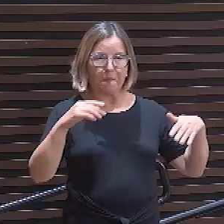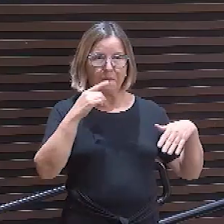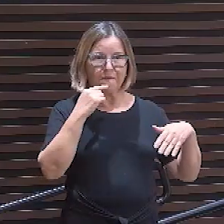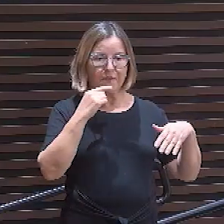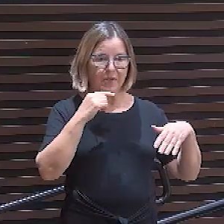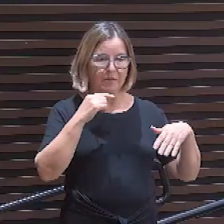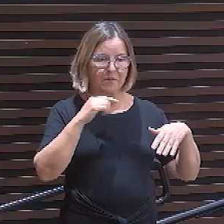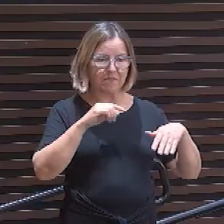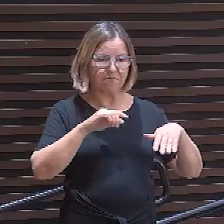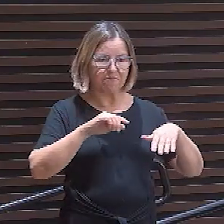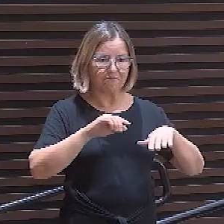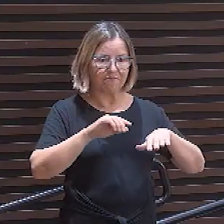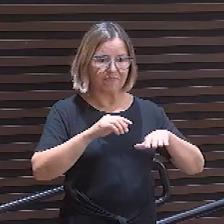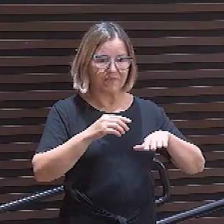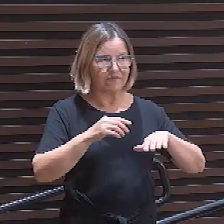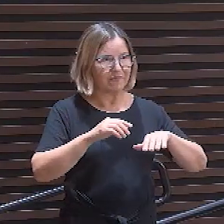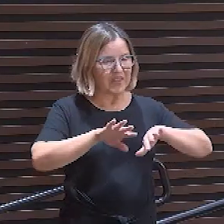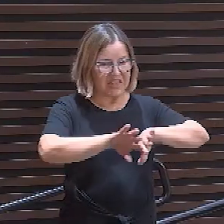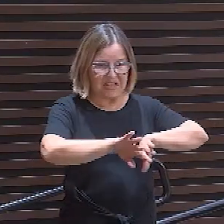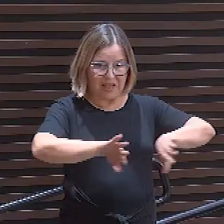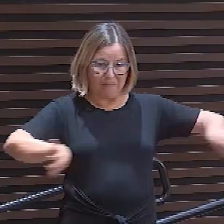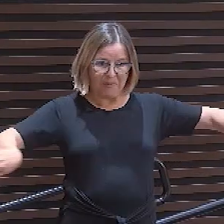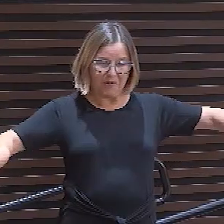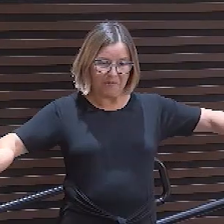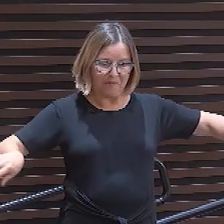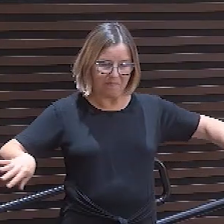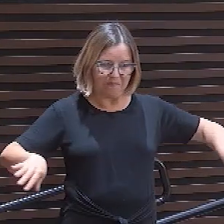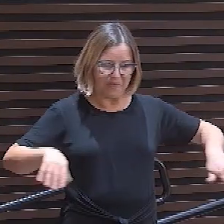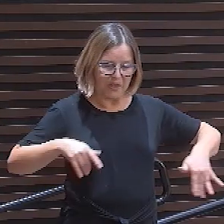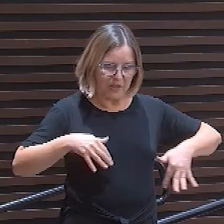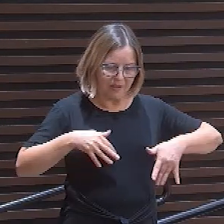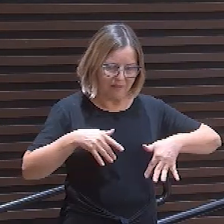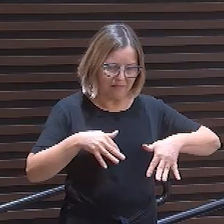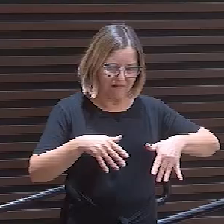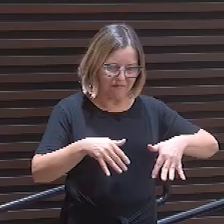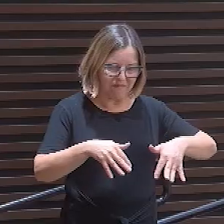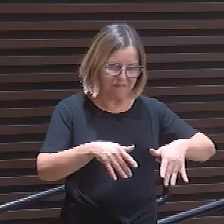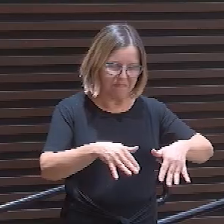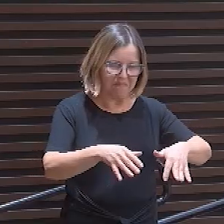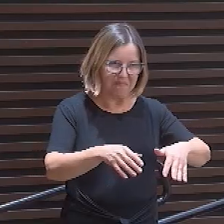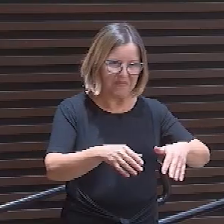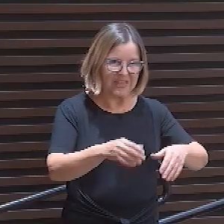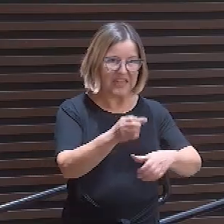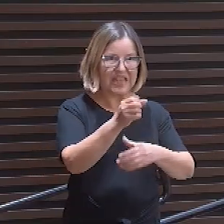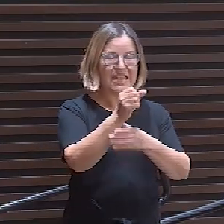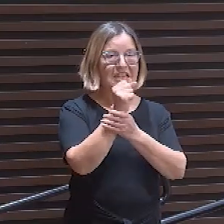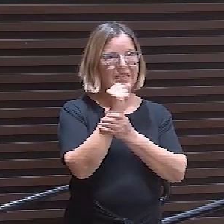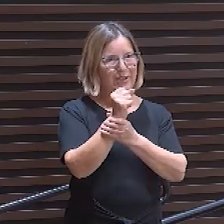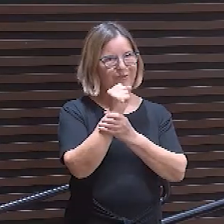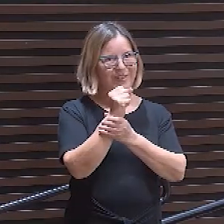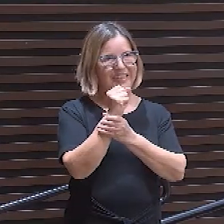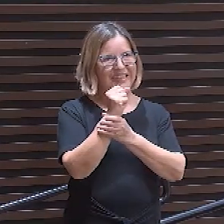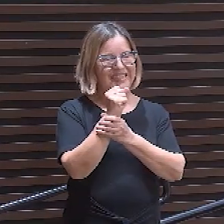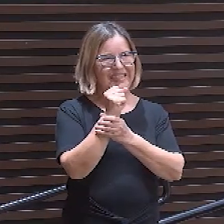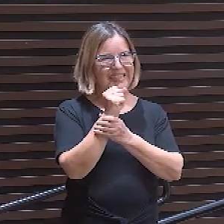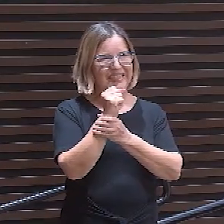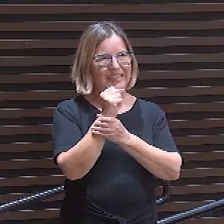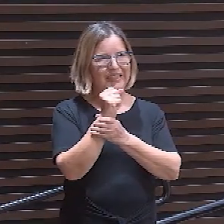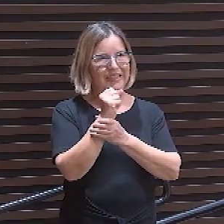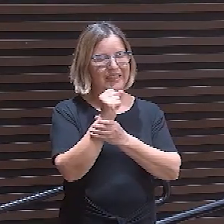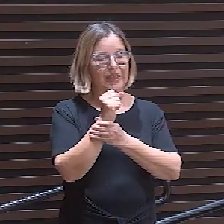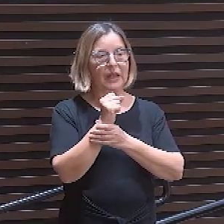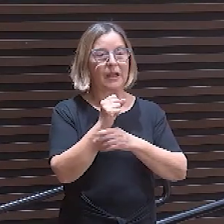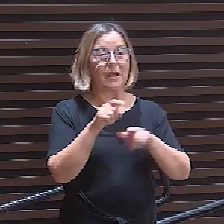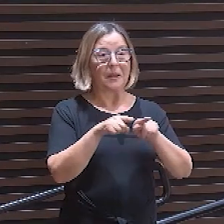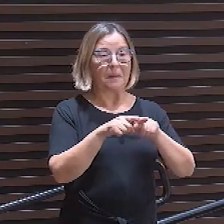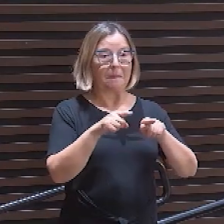Deus passou em segurança, enquanto seus inimigos foram derrotados. Essa travessia simboliza a